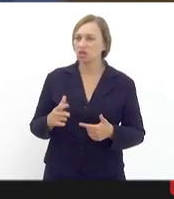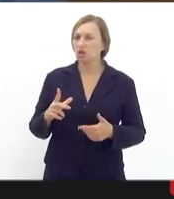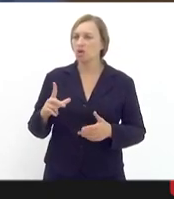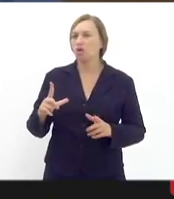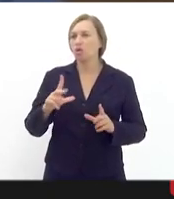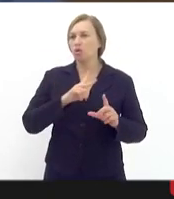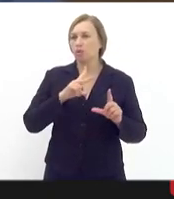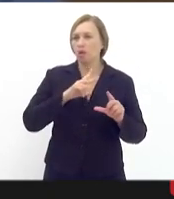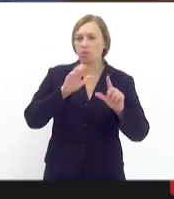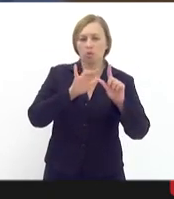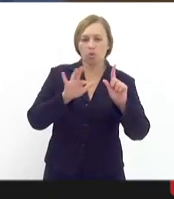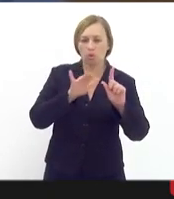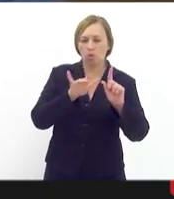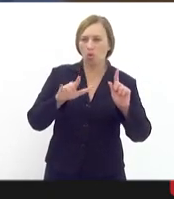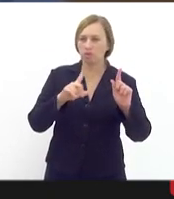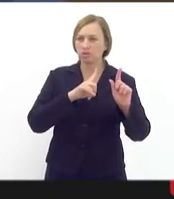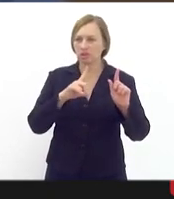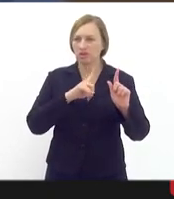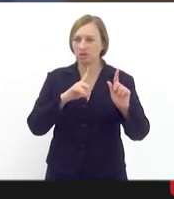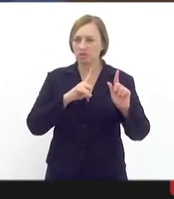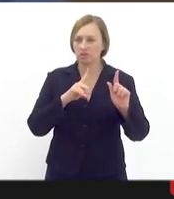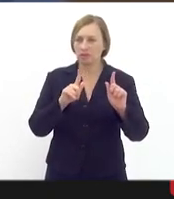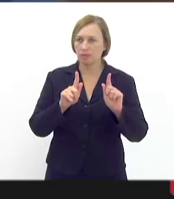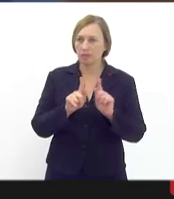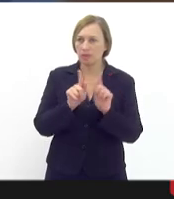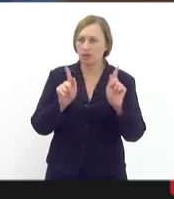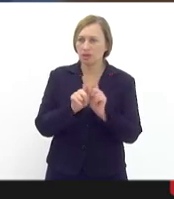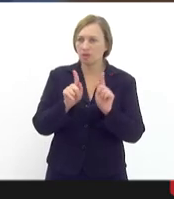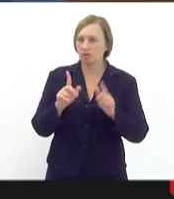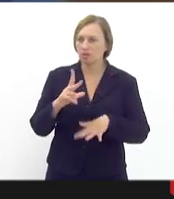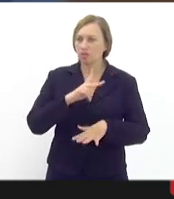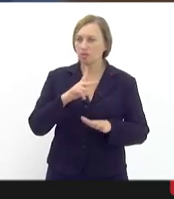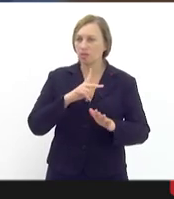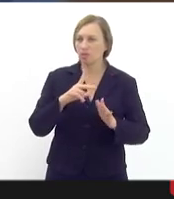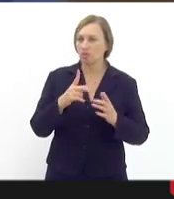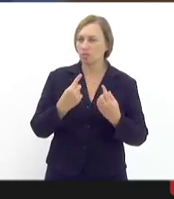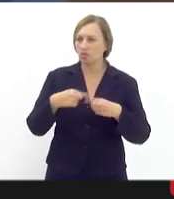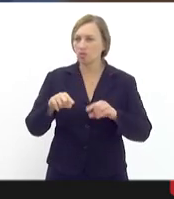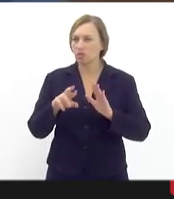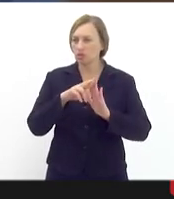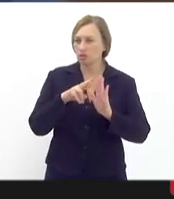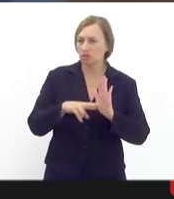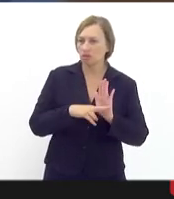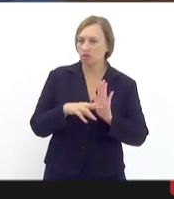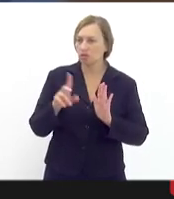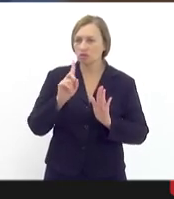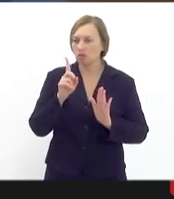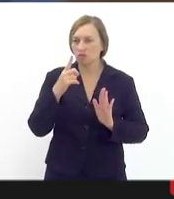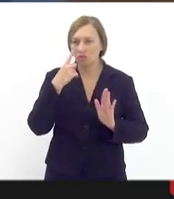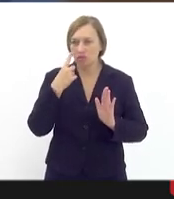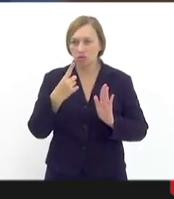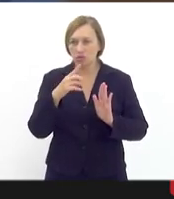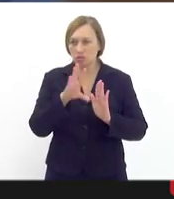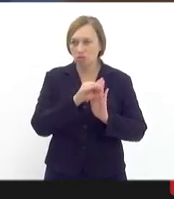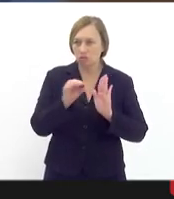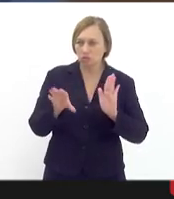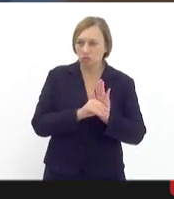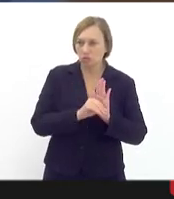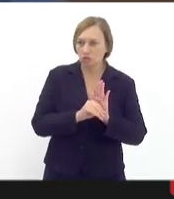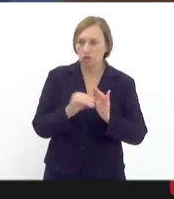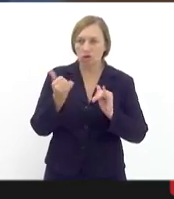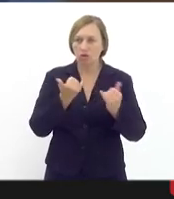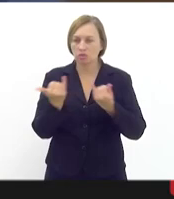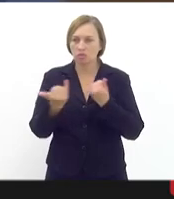teve esses dias. O Google feriu seus próprios termos de uso quando não identificou anúncios de conteúdo político. O